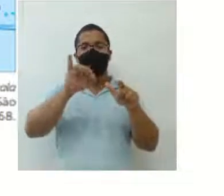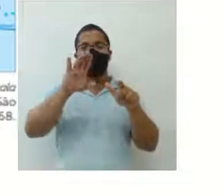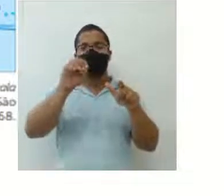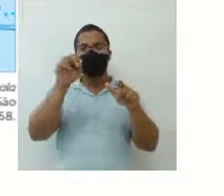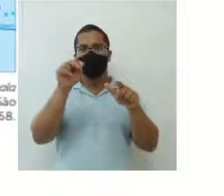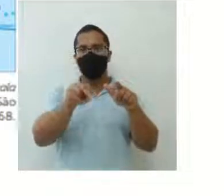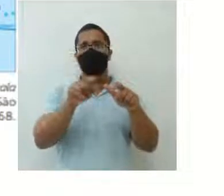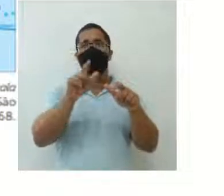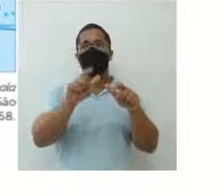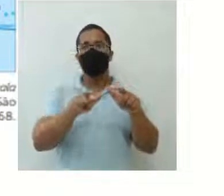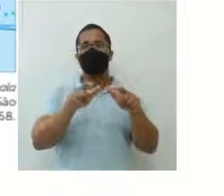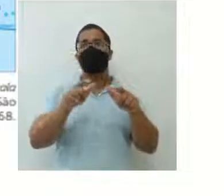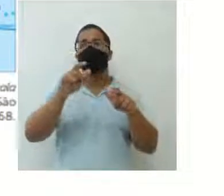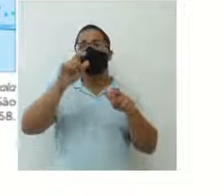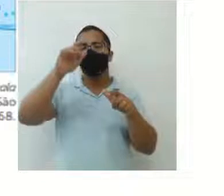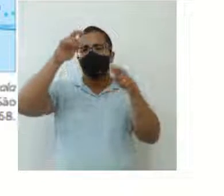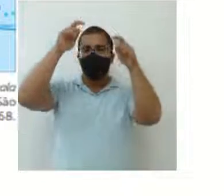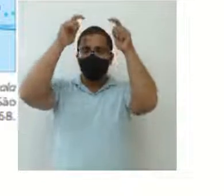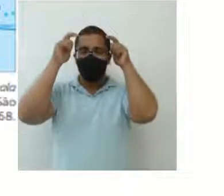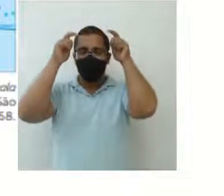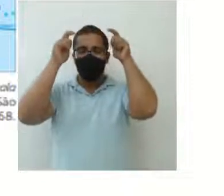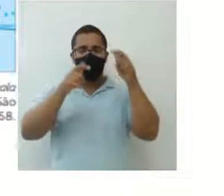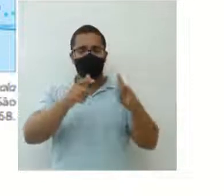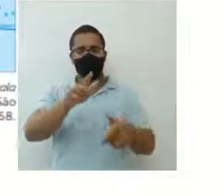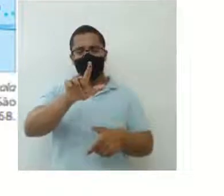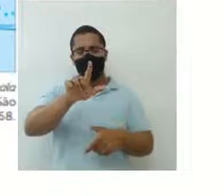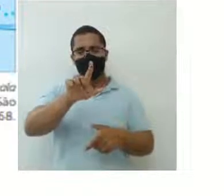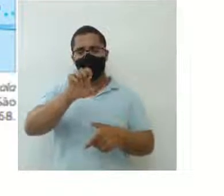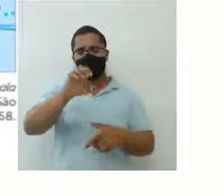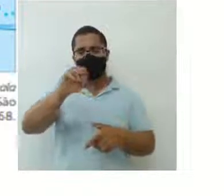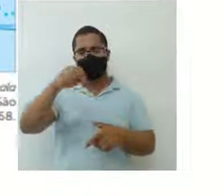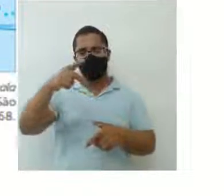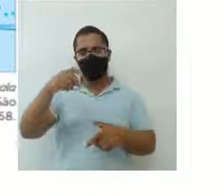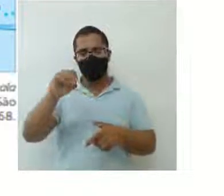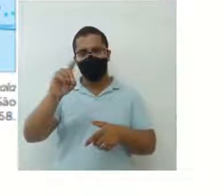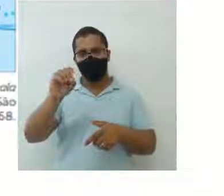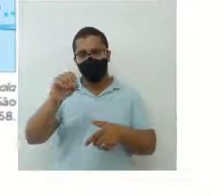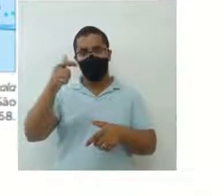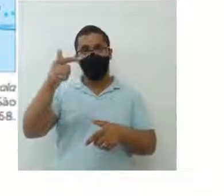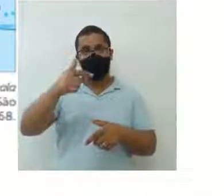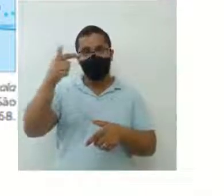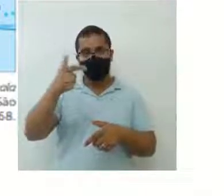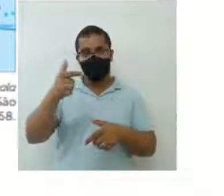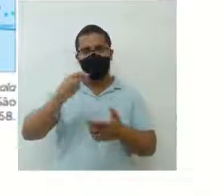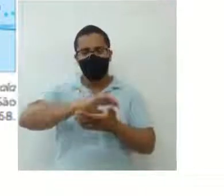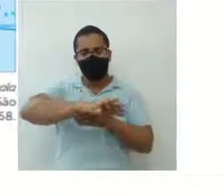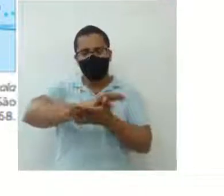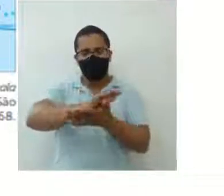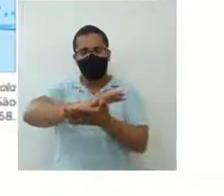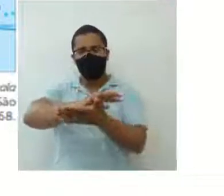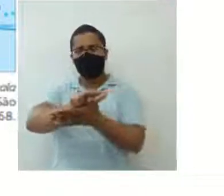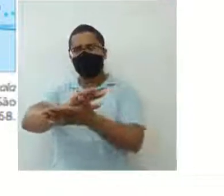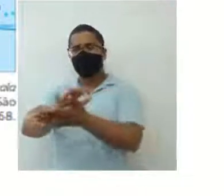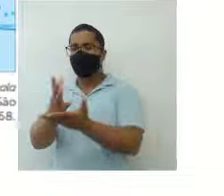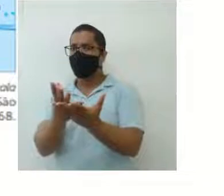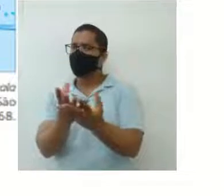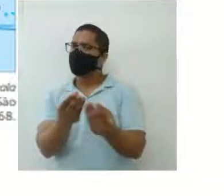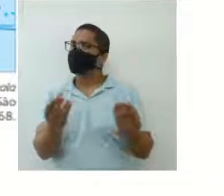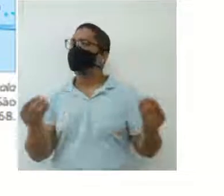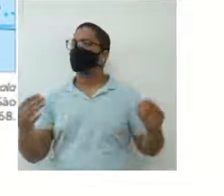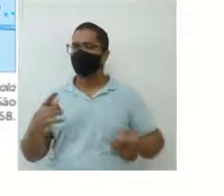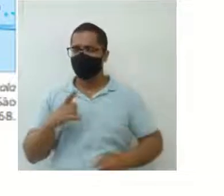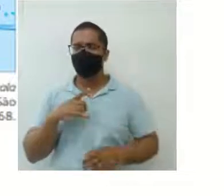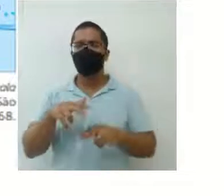Leopoldo II massacrou milhares de congolenses, né,